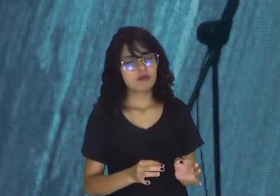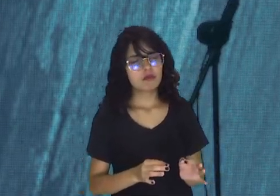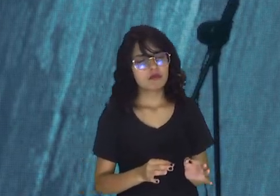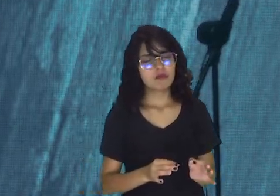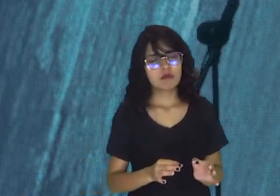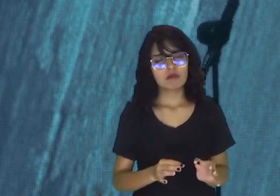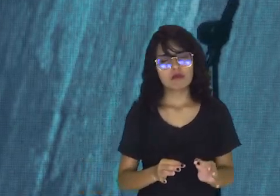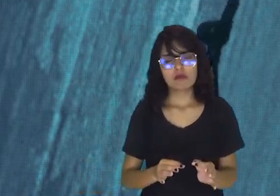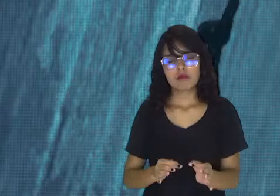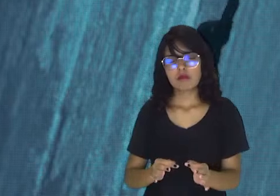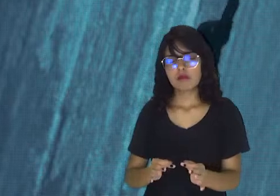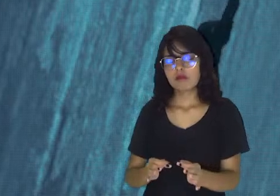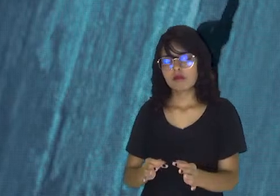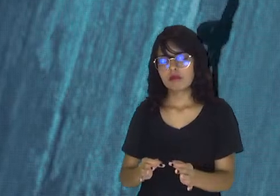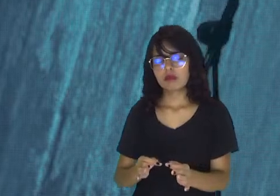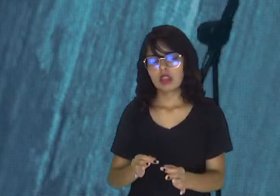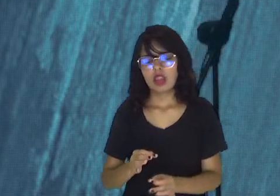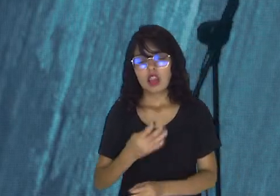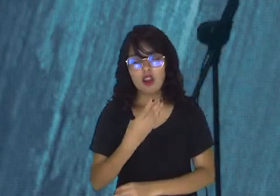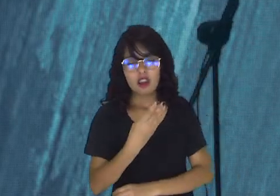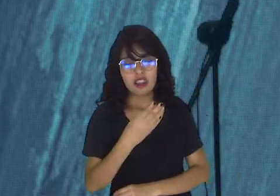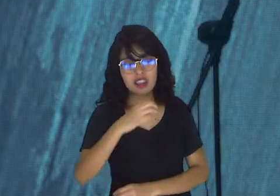de 49 anos de fé,